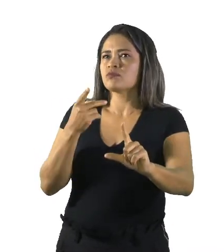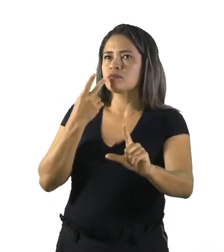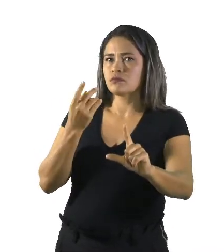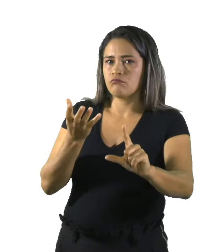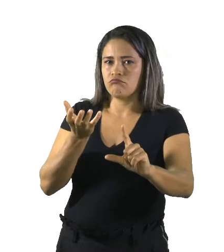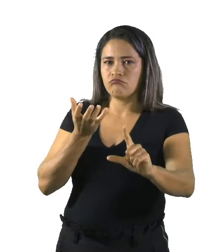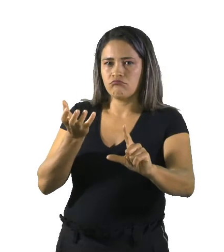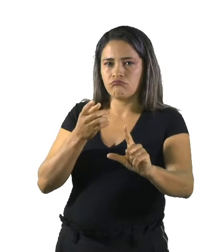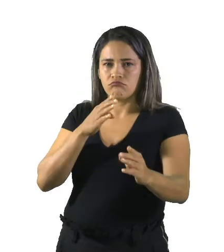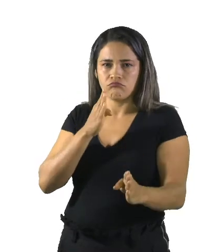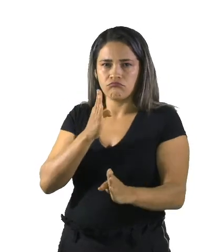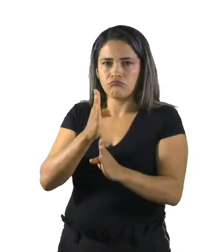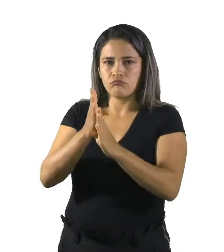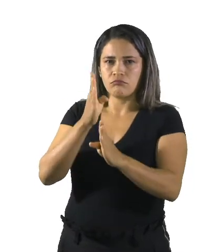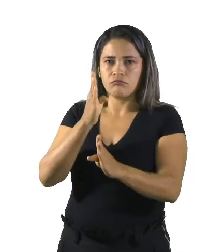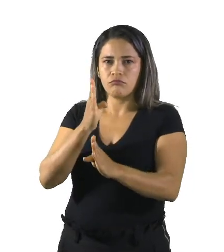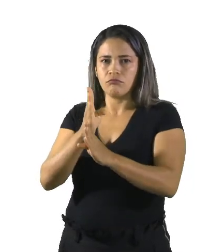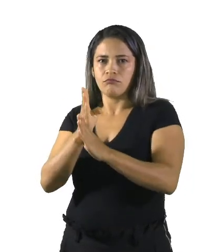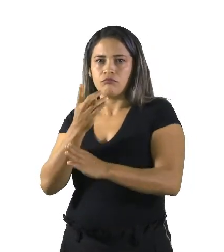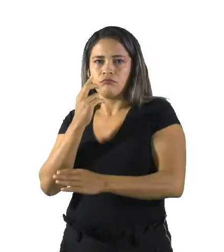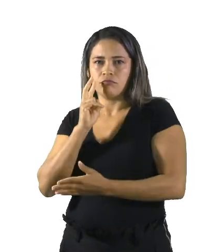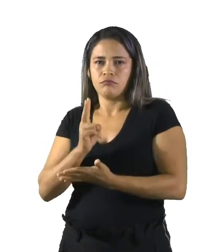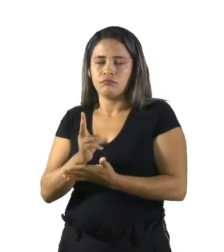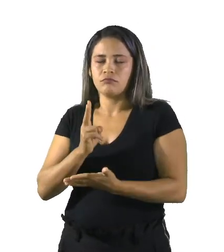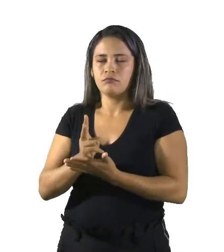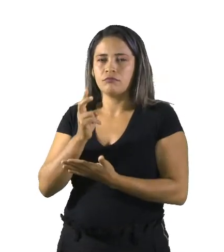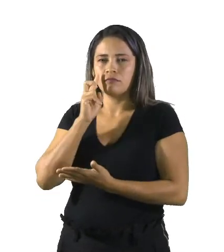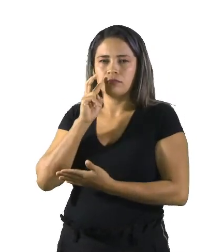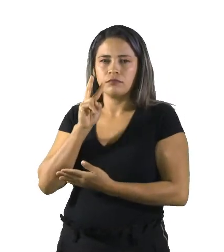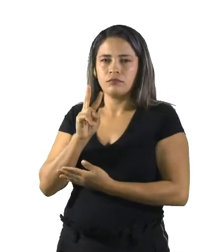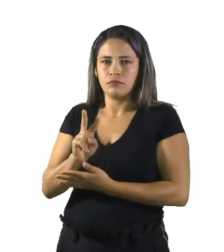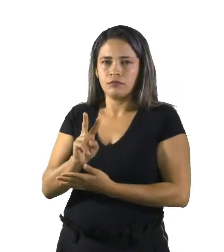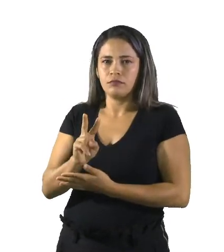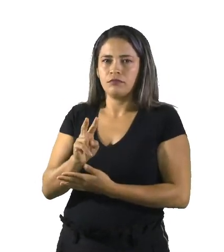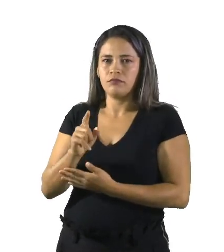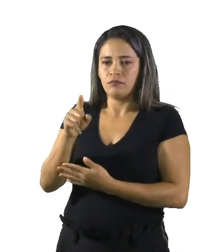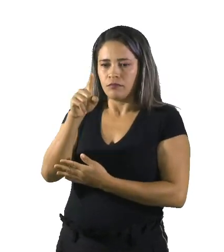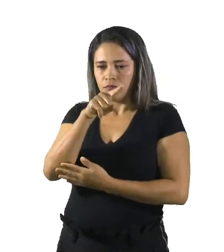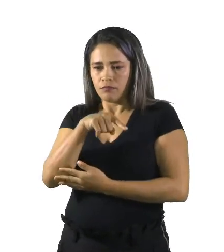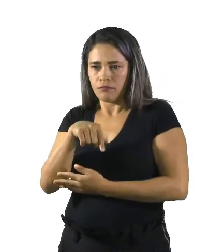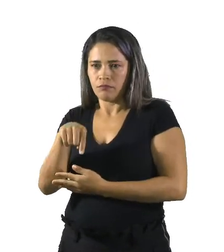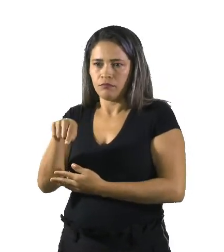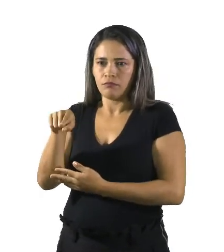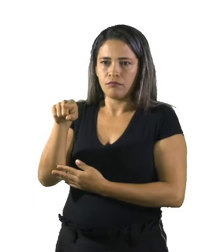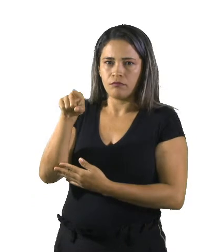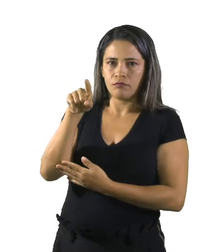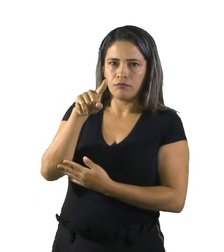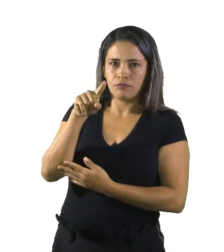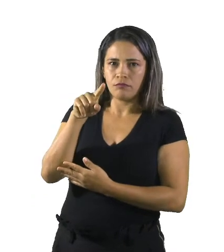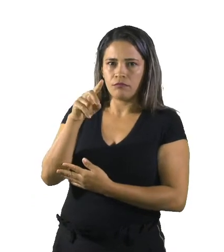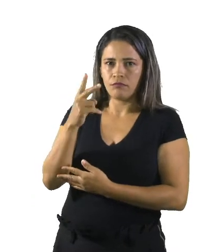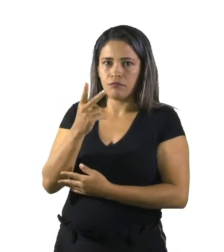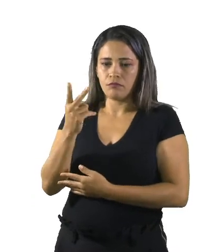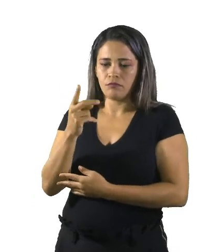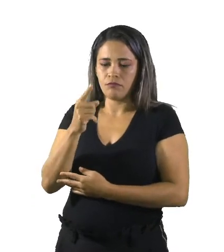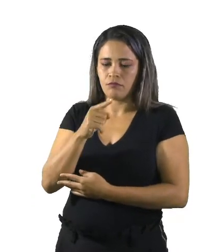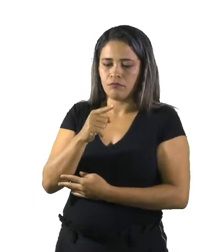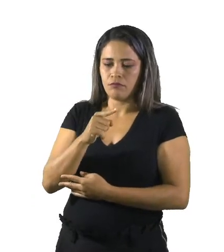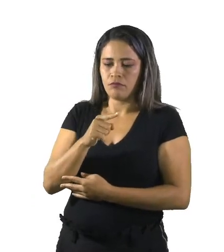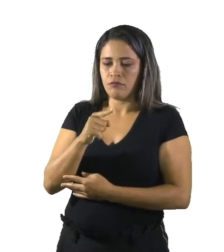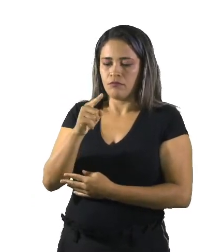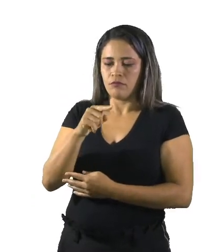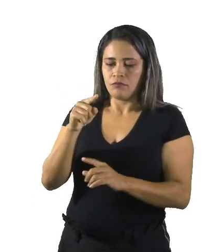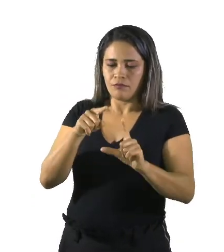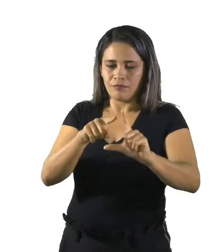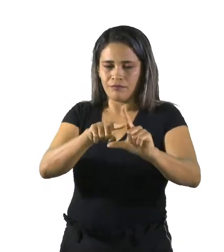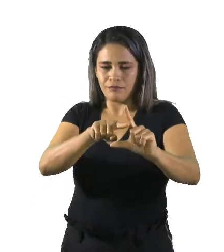quisermos identificá-lo, a gente sempre vai ver que em vez de colocar um círculo, como a gente tinha visto até agora, entre as duas retas, a gente põe um